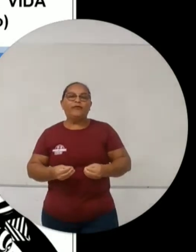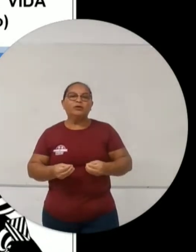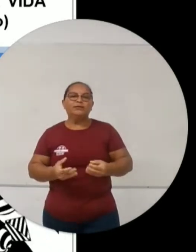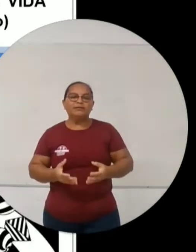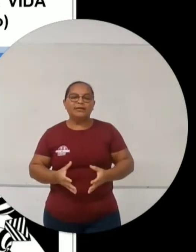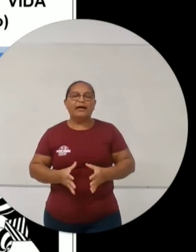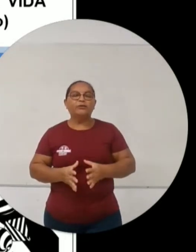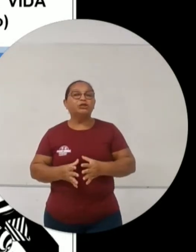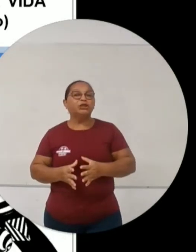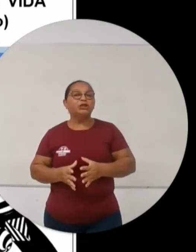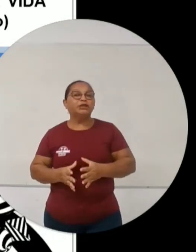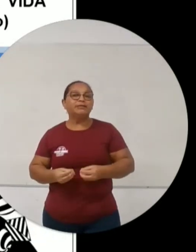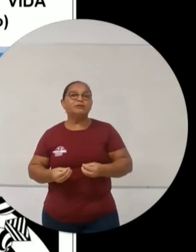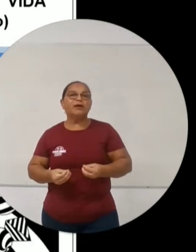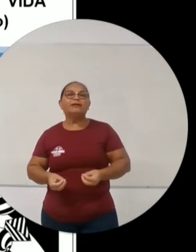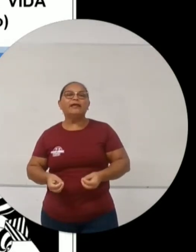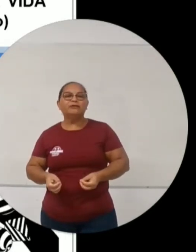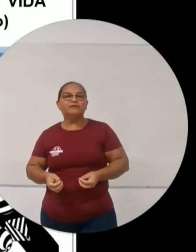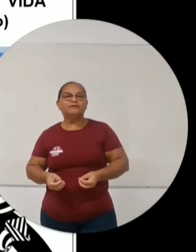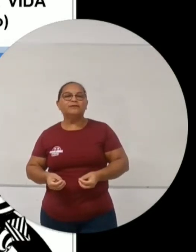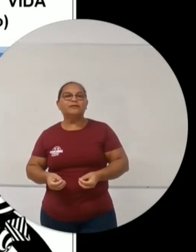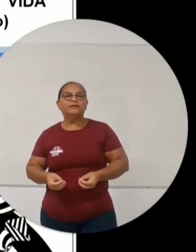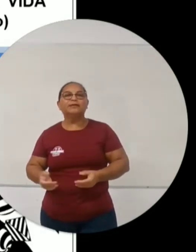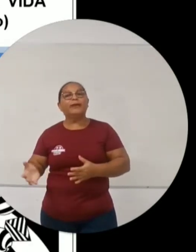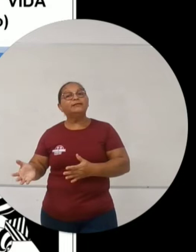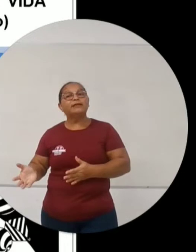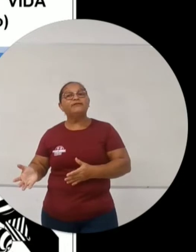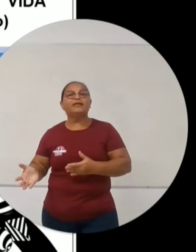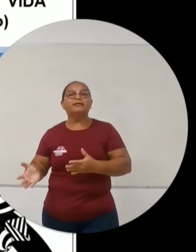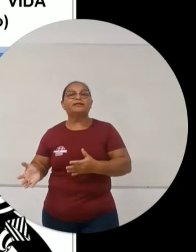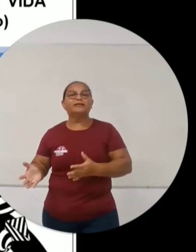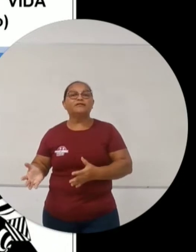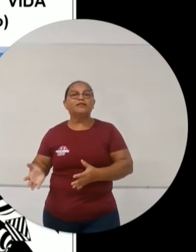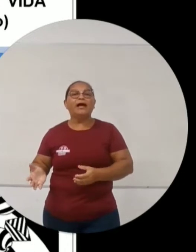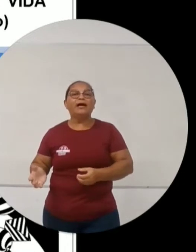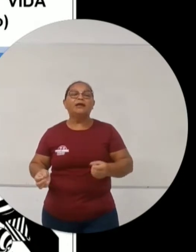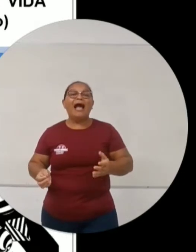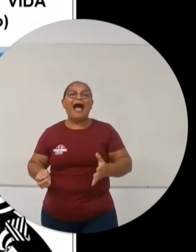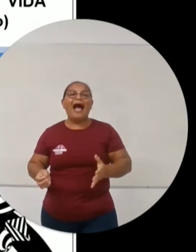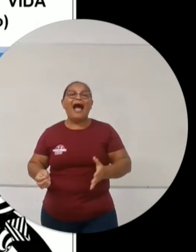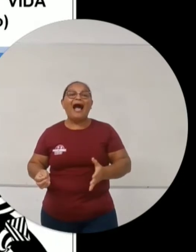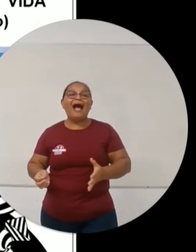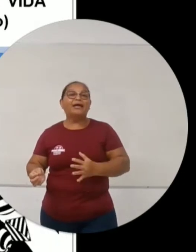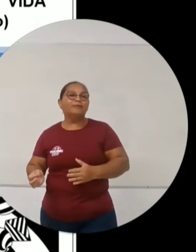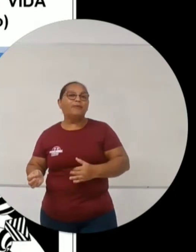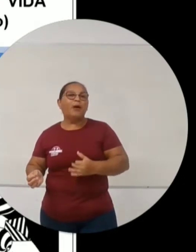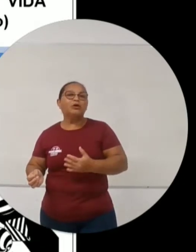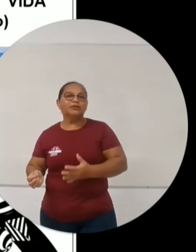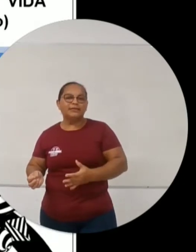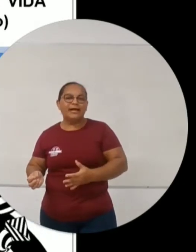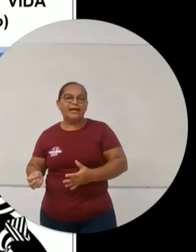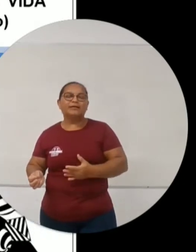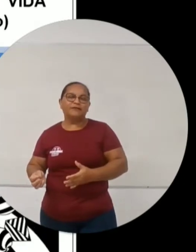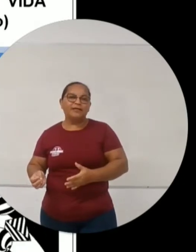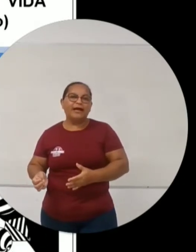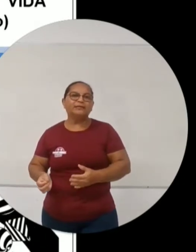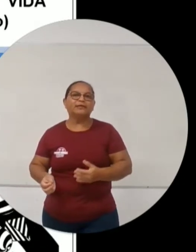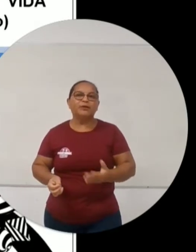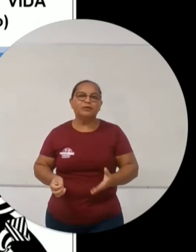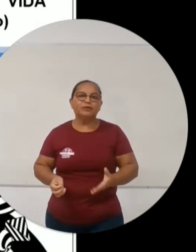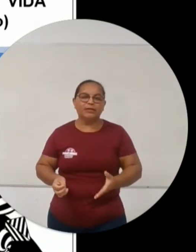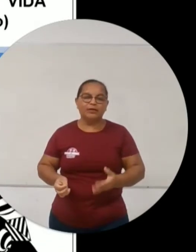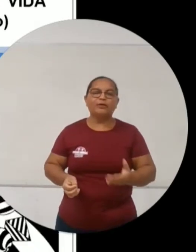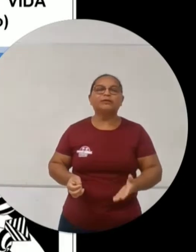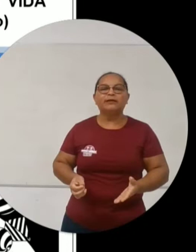for necessário, utilizem o caderno de vocês para escrever as atividades, as respostas das atividades